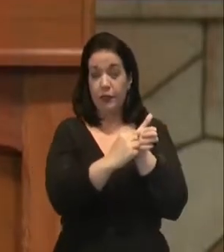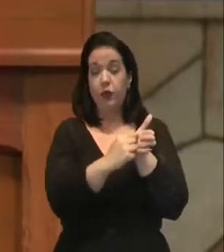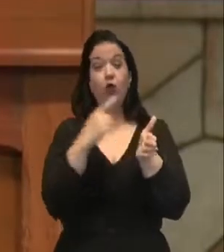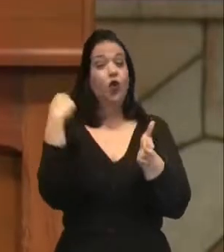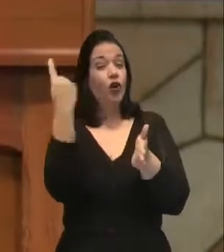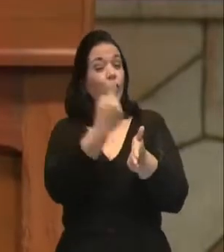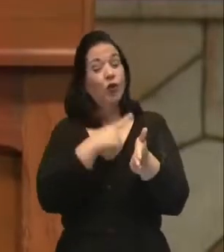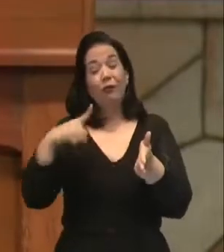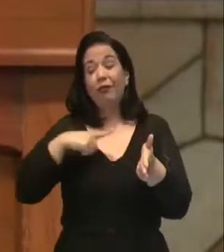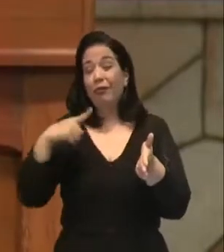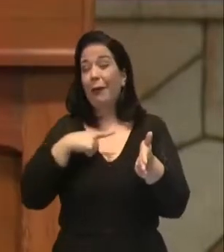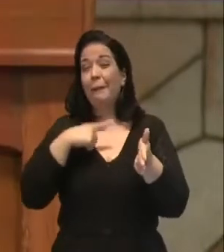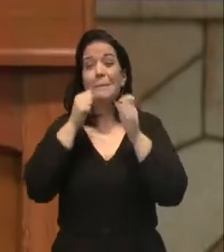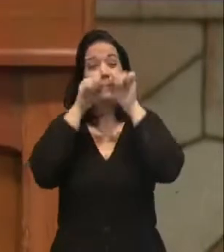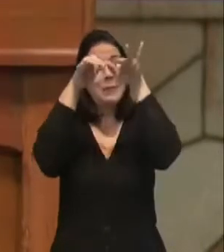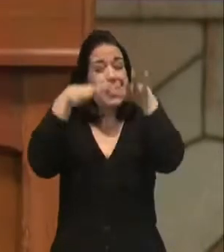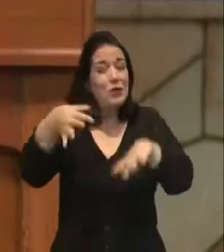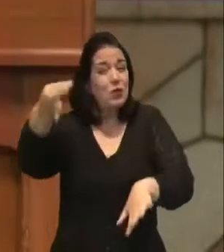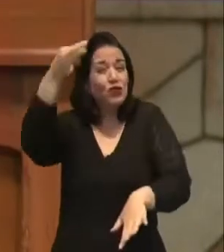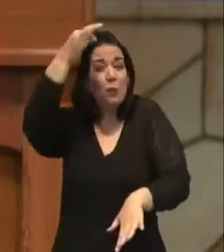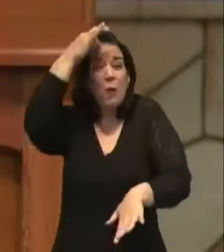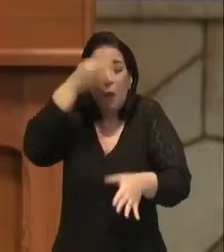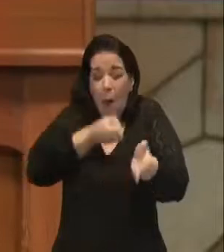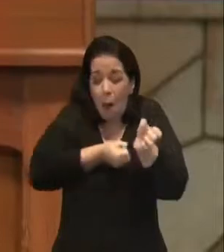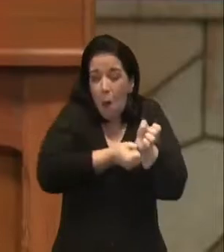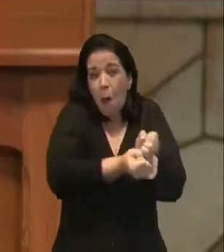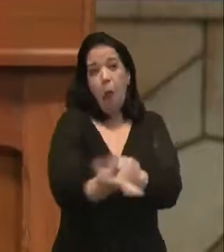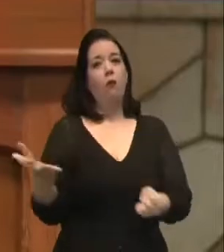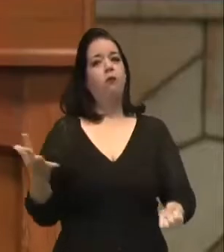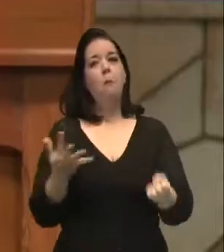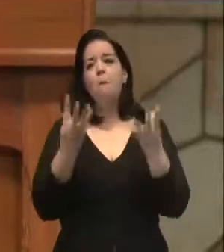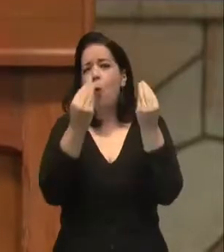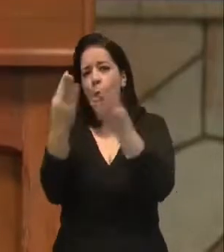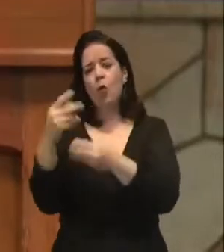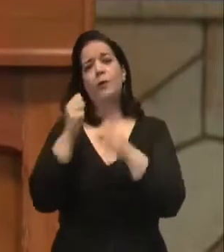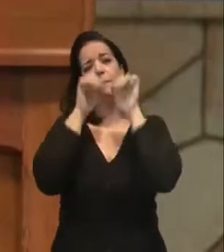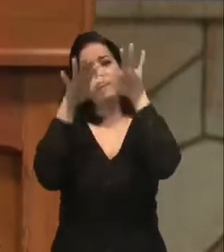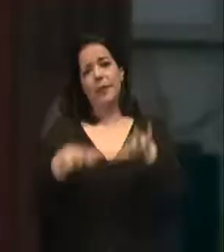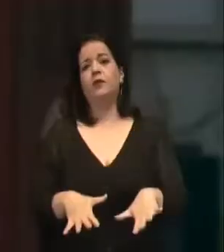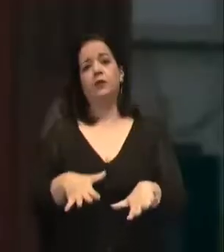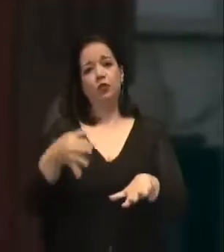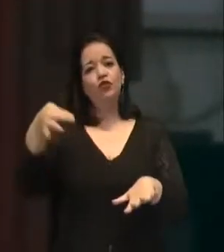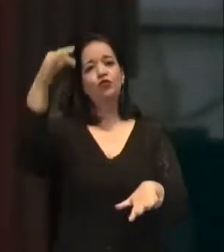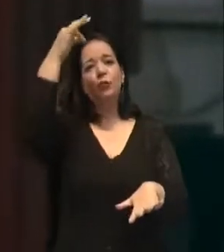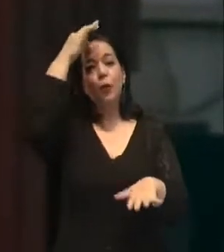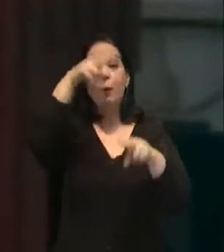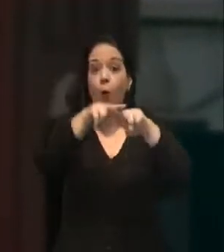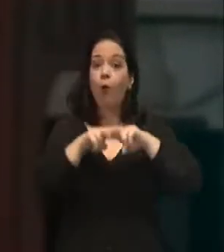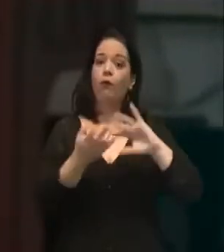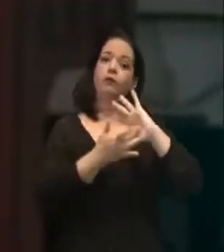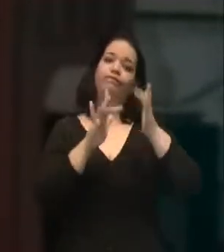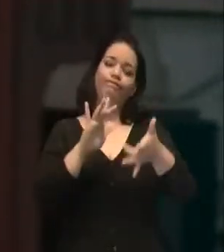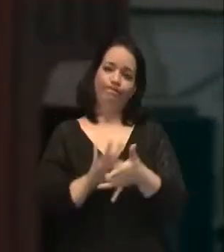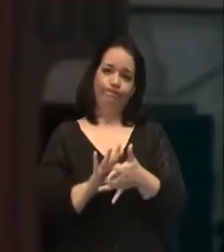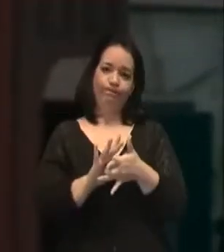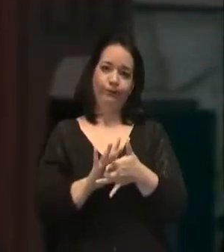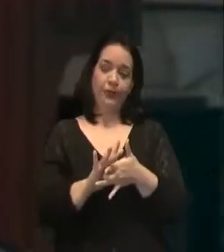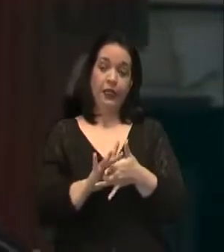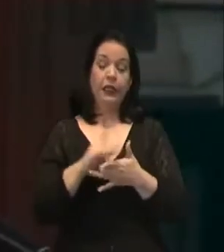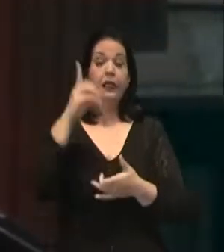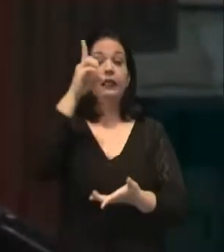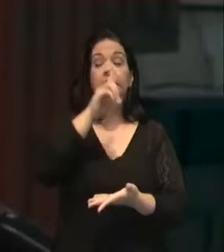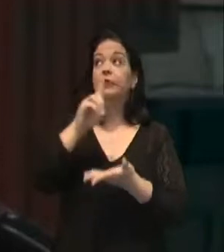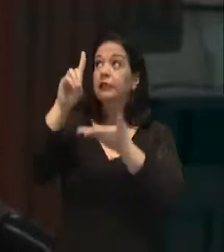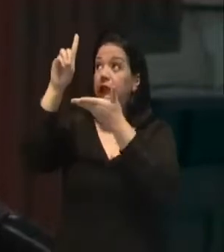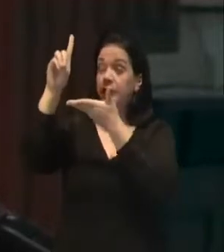sorte de bênçãos espirituais que nós temos em Jesus. Deus, como Paulo diz